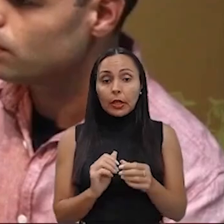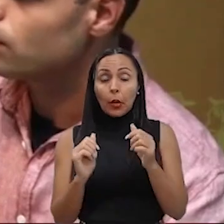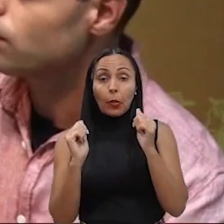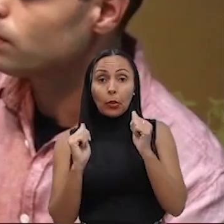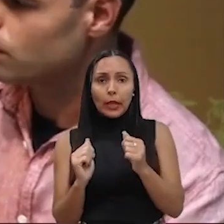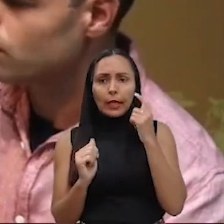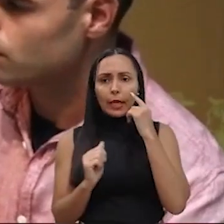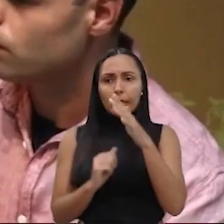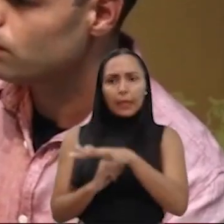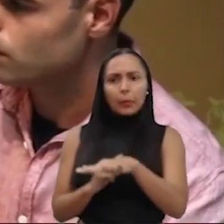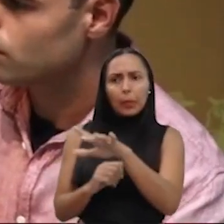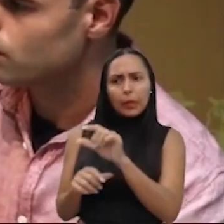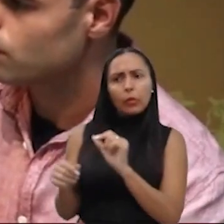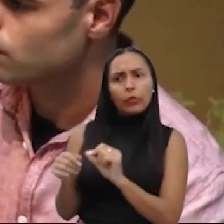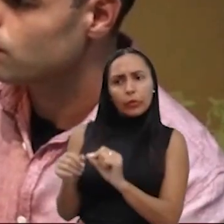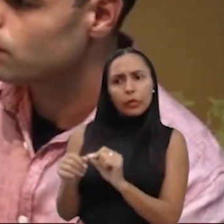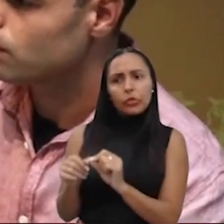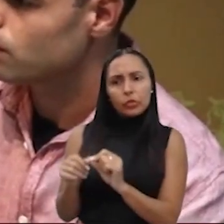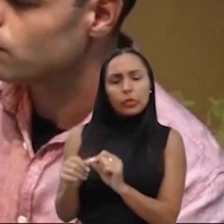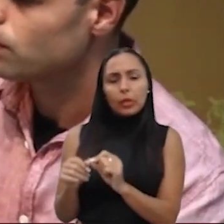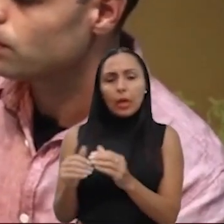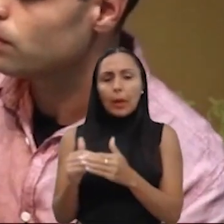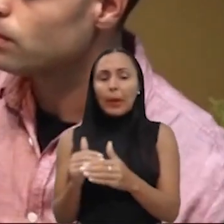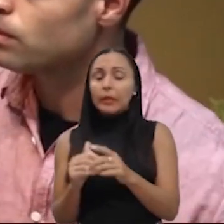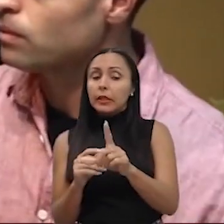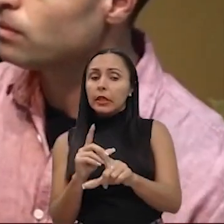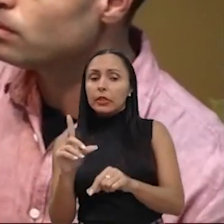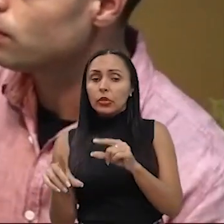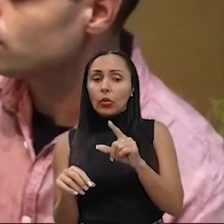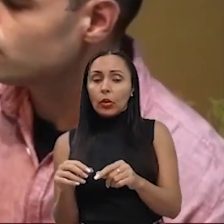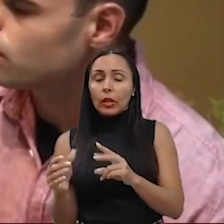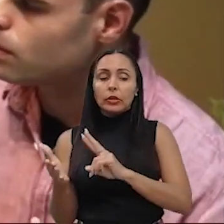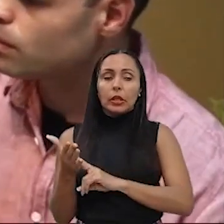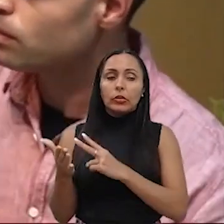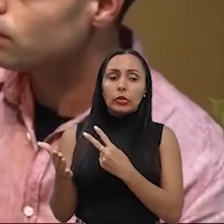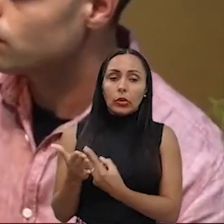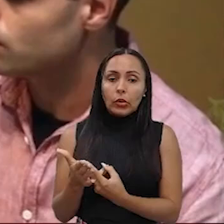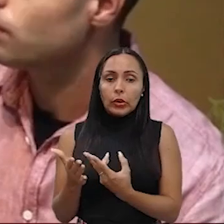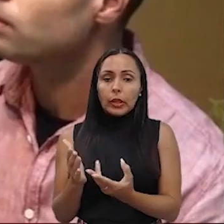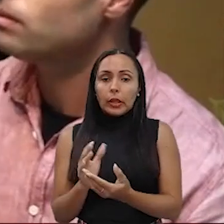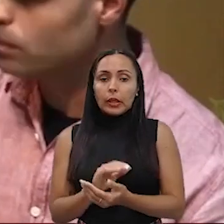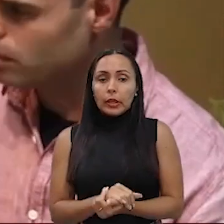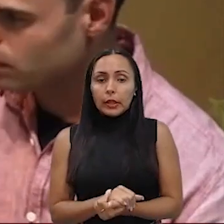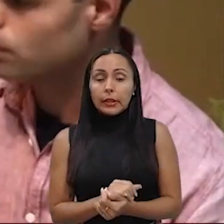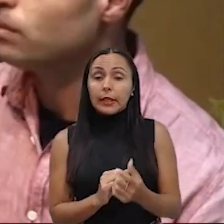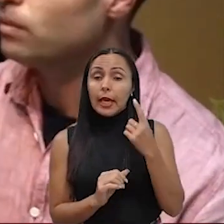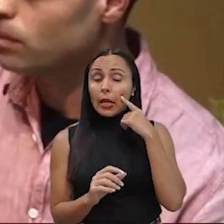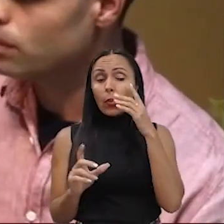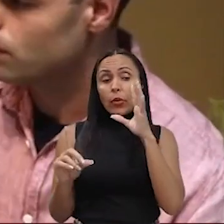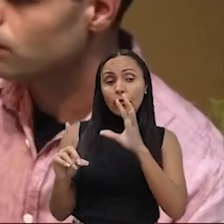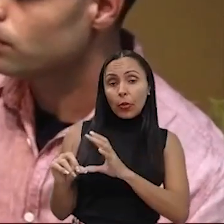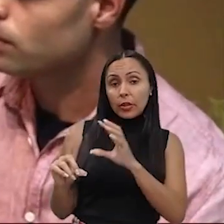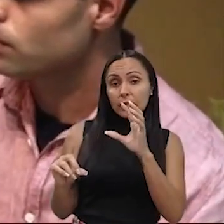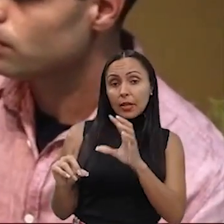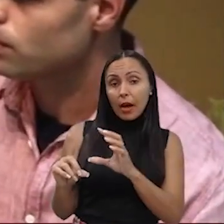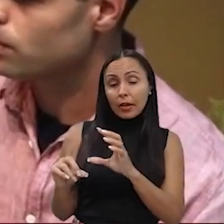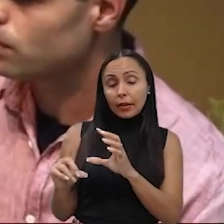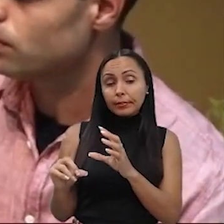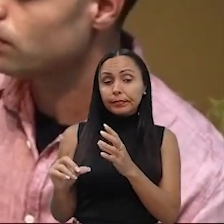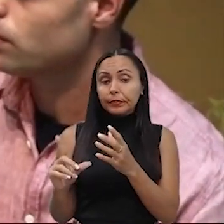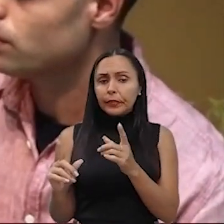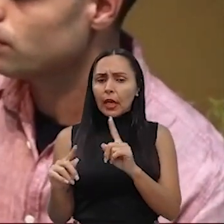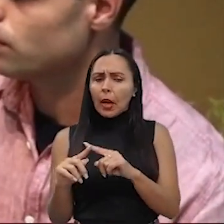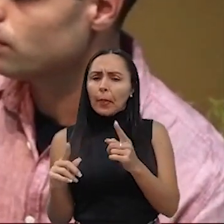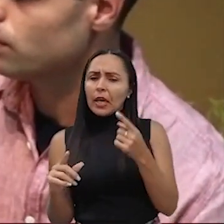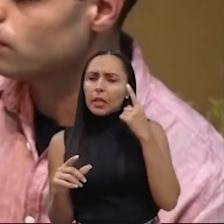momento eu fiz, a partir das escolhas tradutórias que me eram influenciadas naquele momento. Mas a partir do